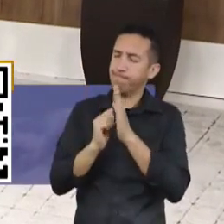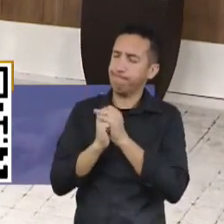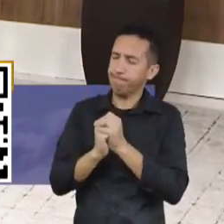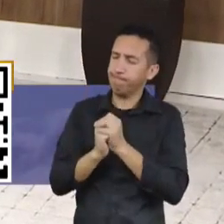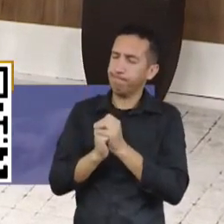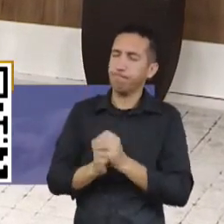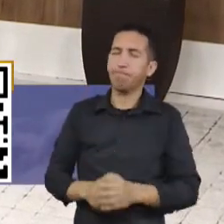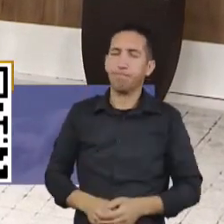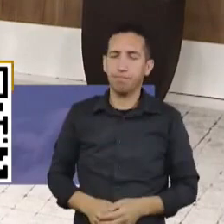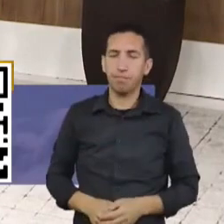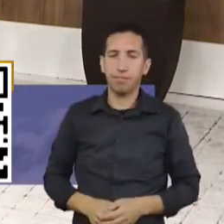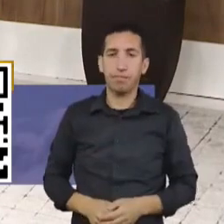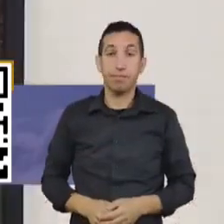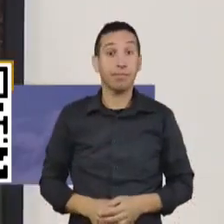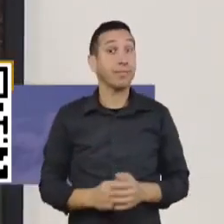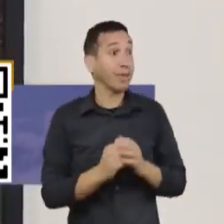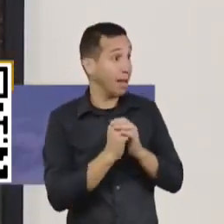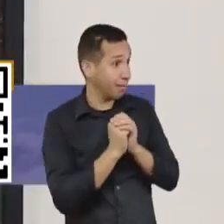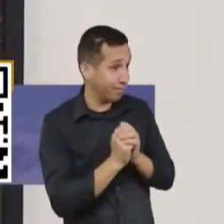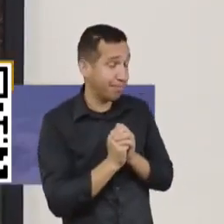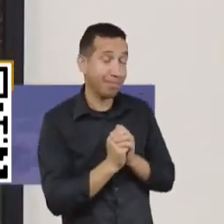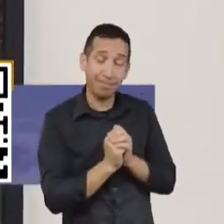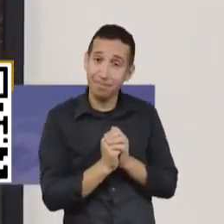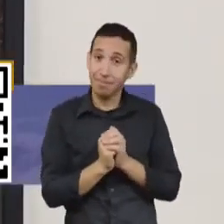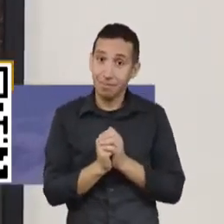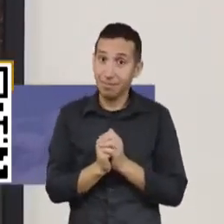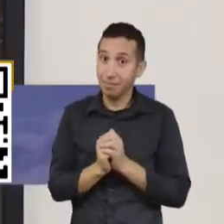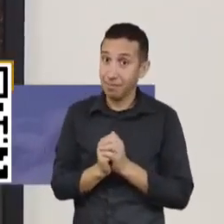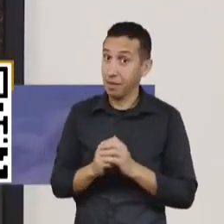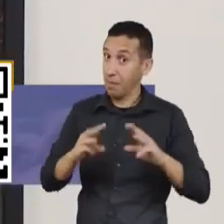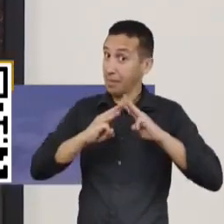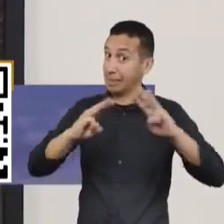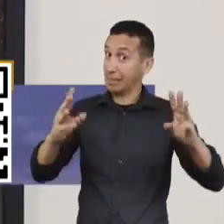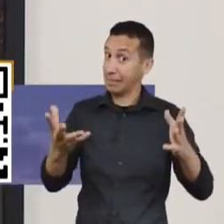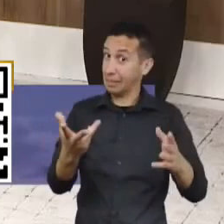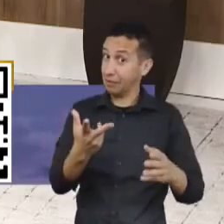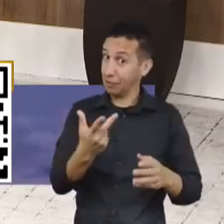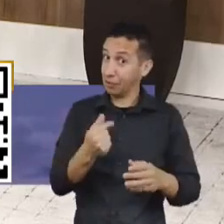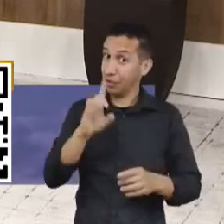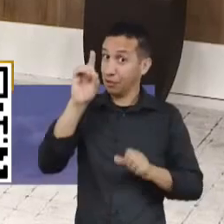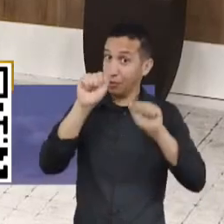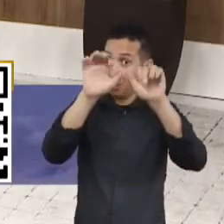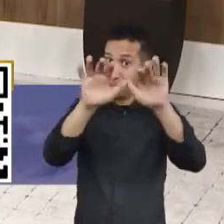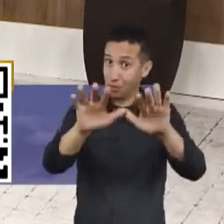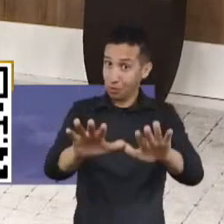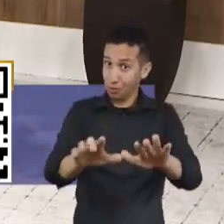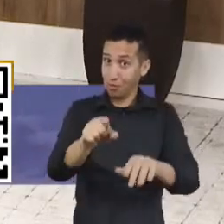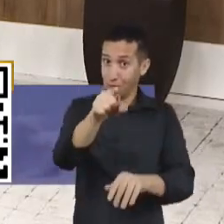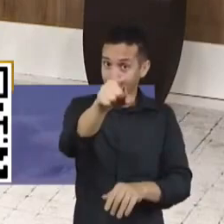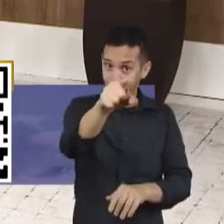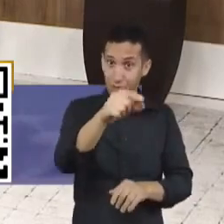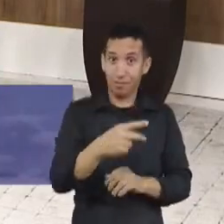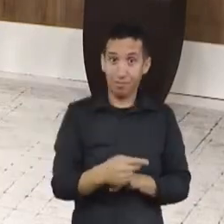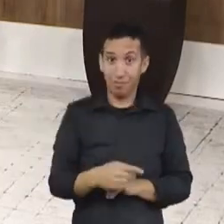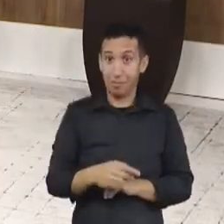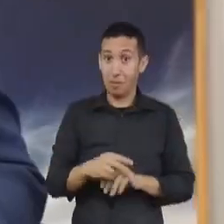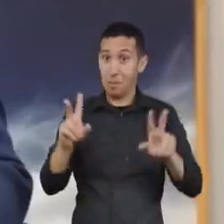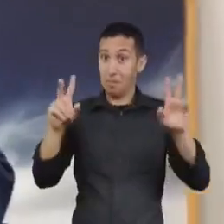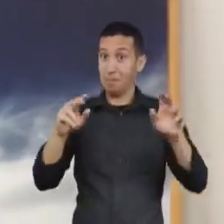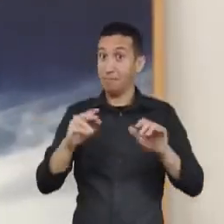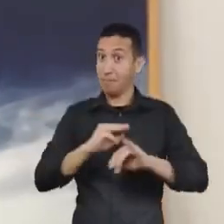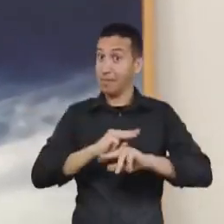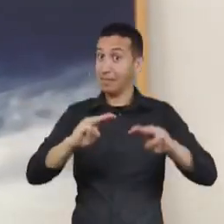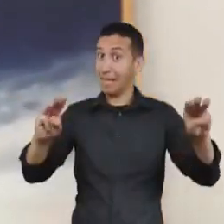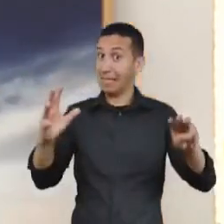amém mais um dia da mensagem de salvação para sua vida Aproveite esse momento pastor Deus abençoe obrigado Deus